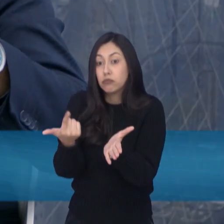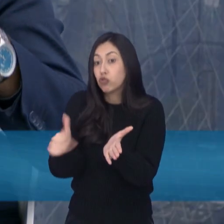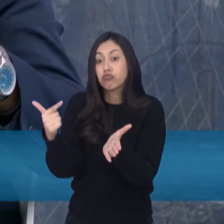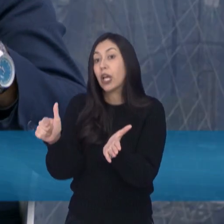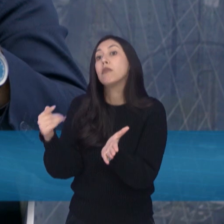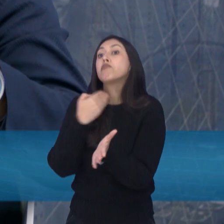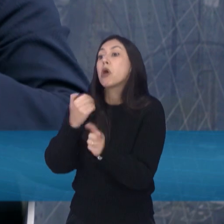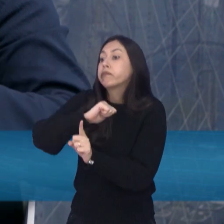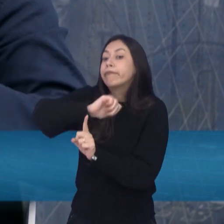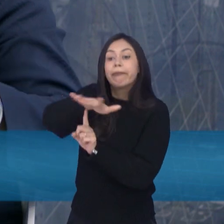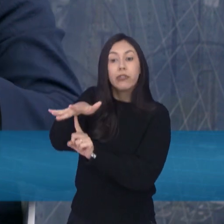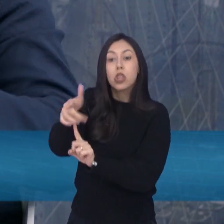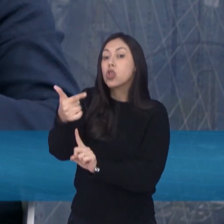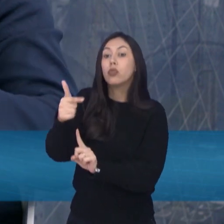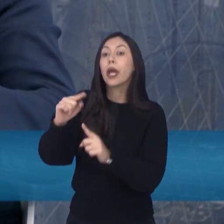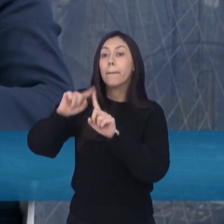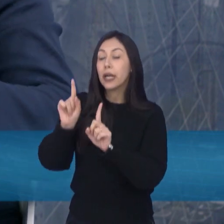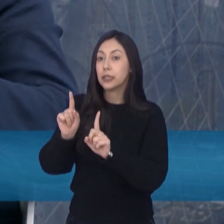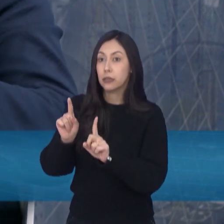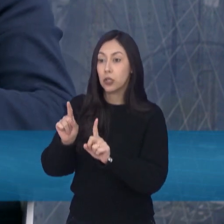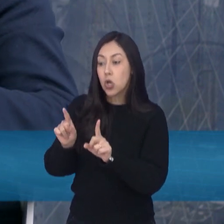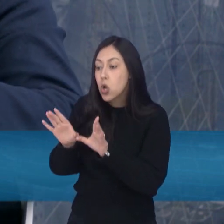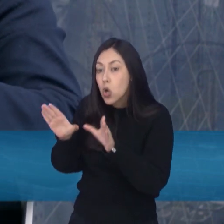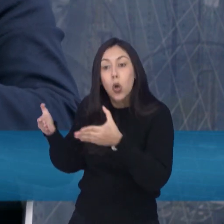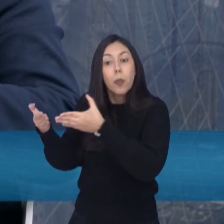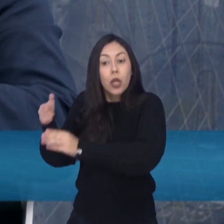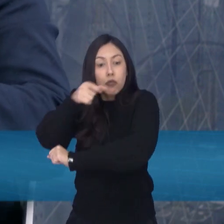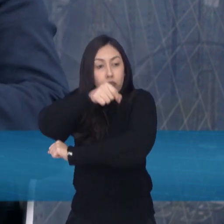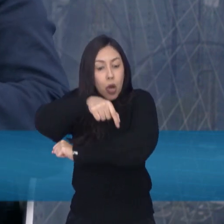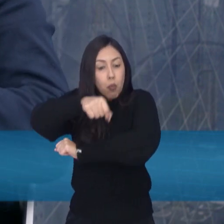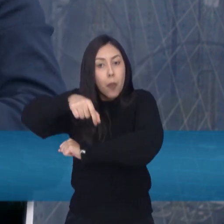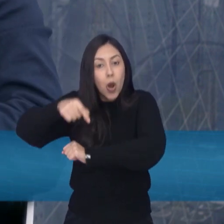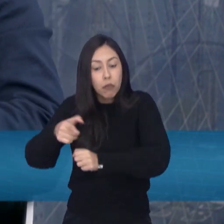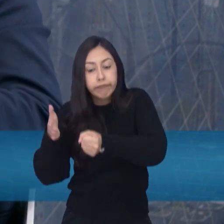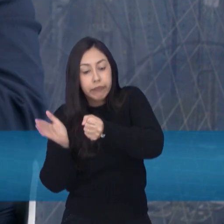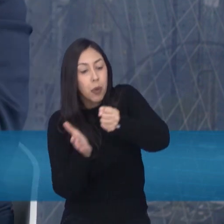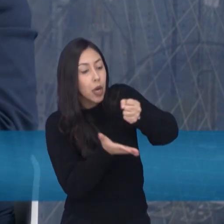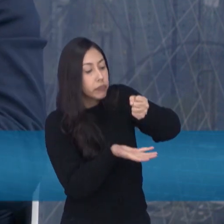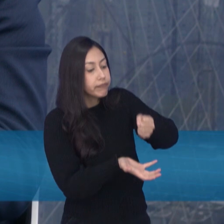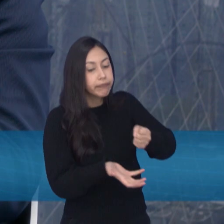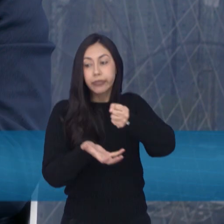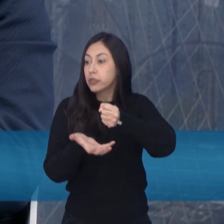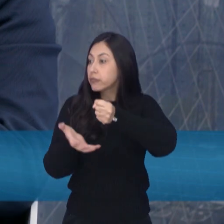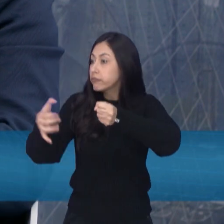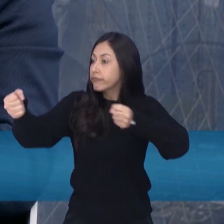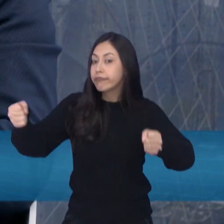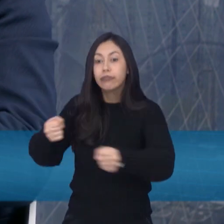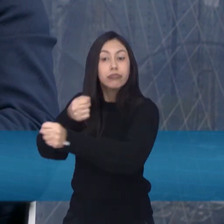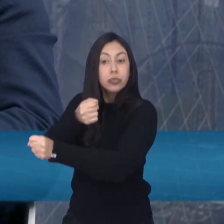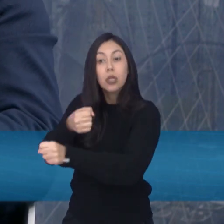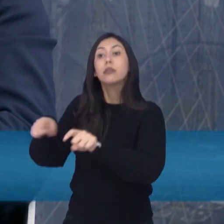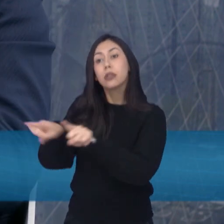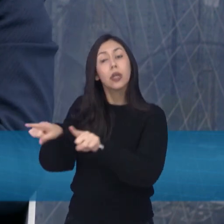as pessoas produzem e trocam entre si. Naturalmente vai surgir algum tipo de mercadoria que todo mundo aceita para trocar